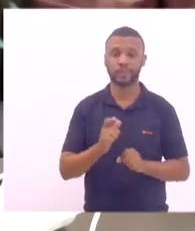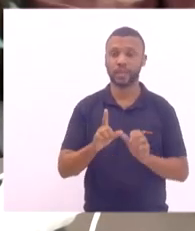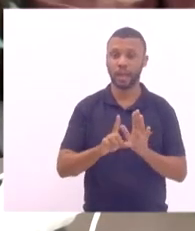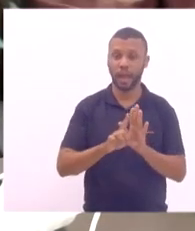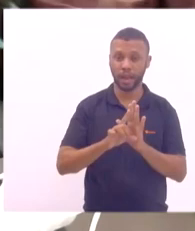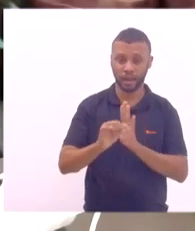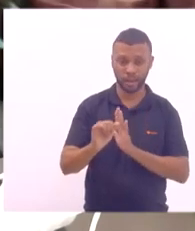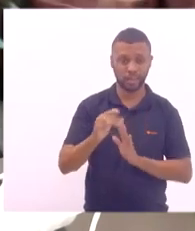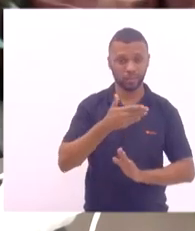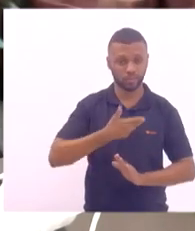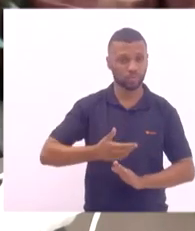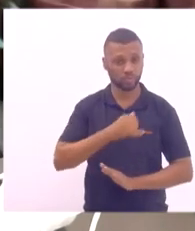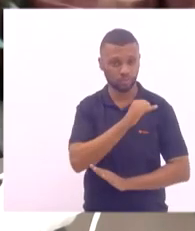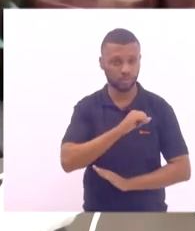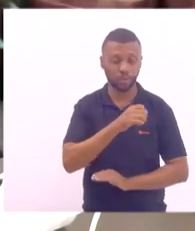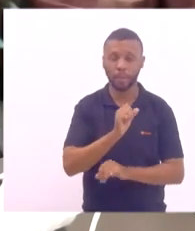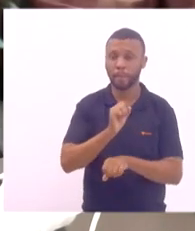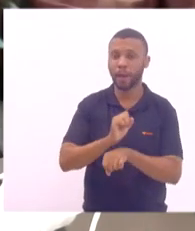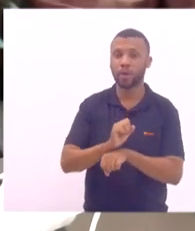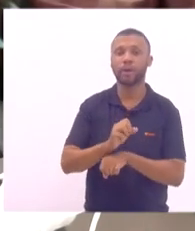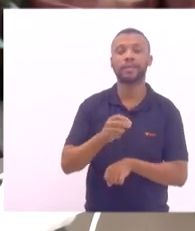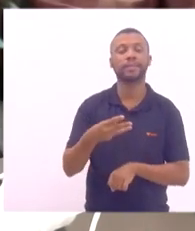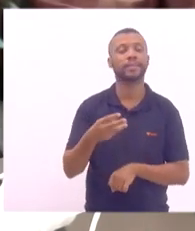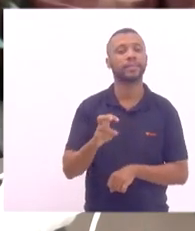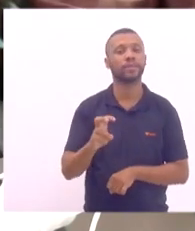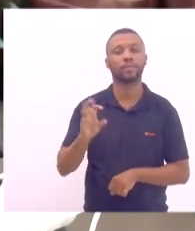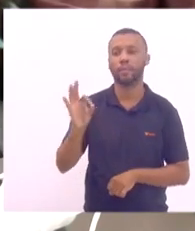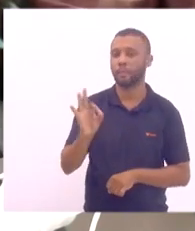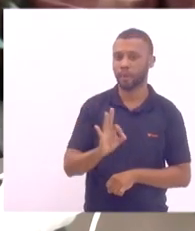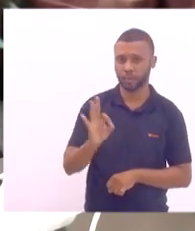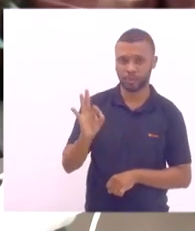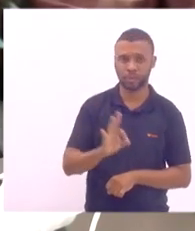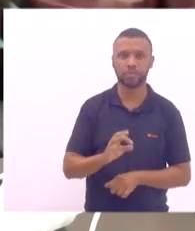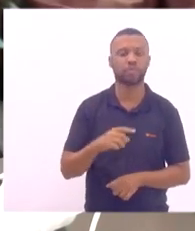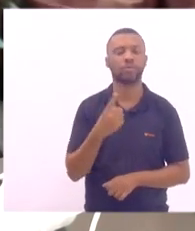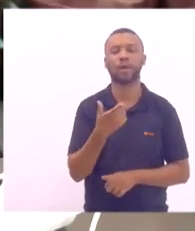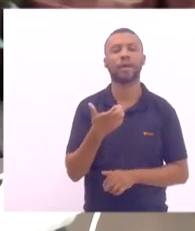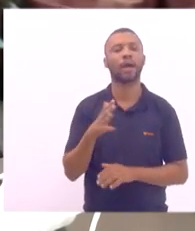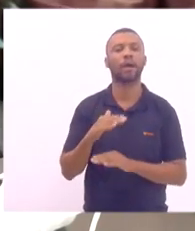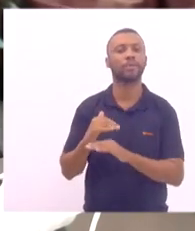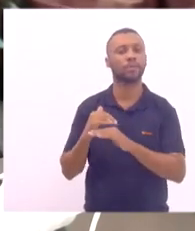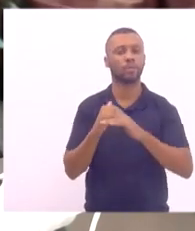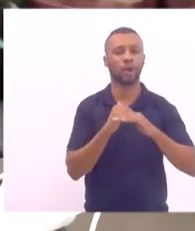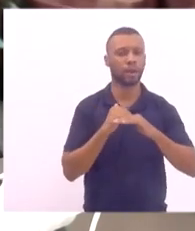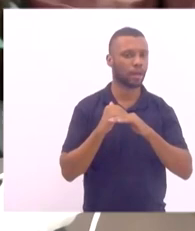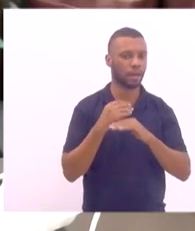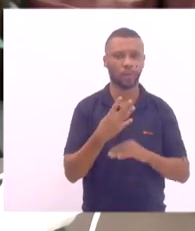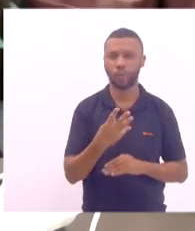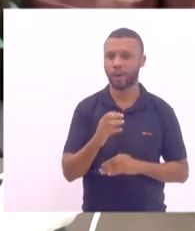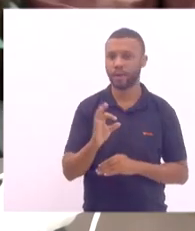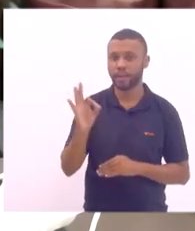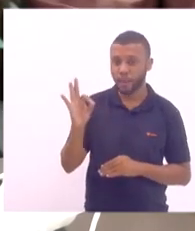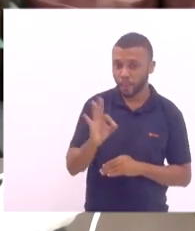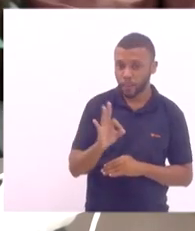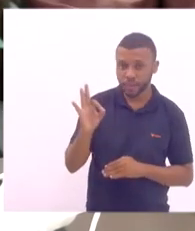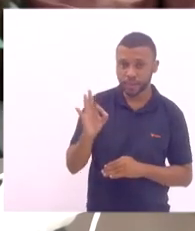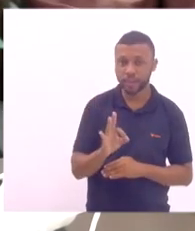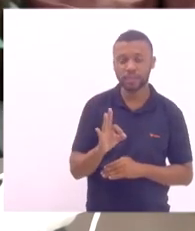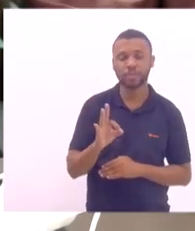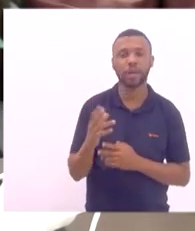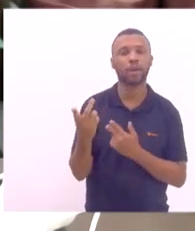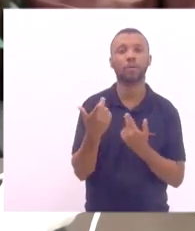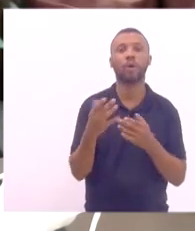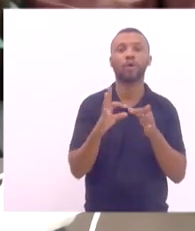em 35%. A gente quer igualar em 40% como é a da